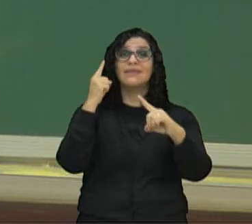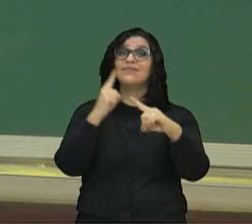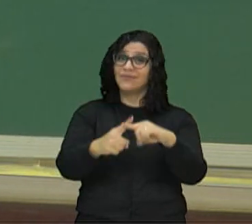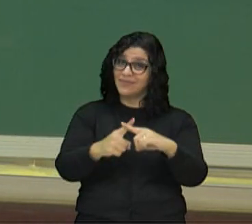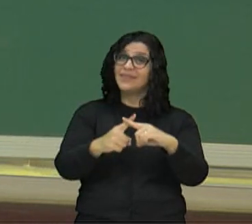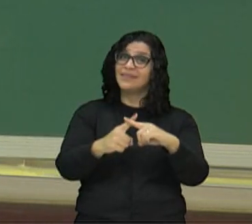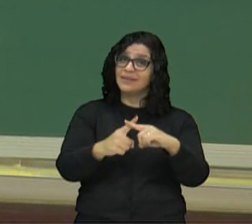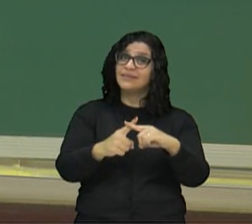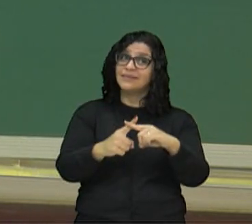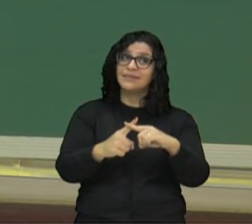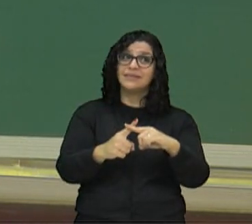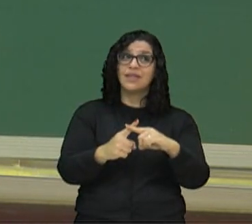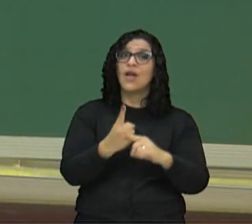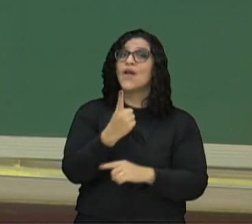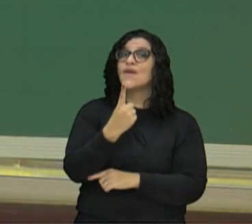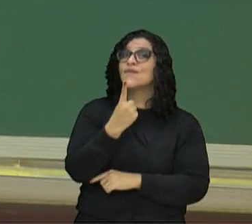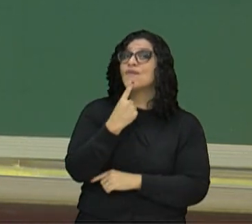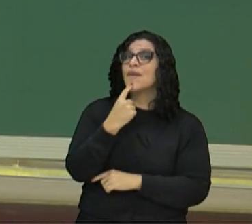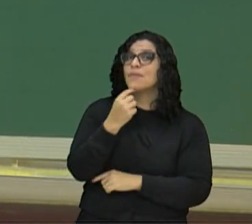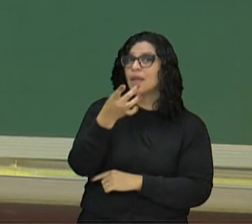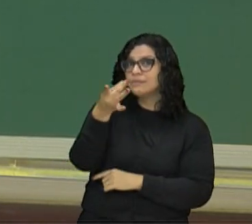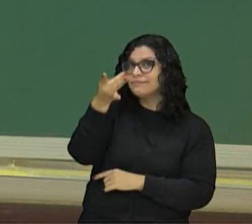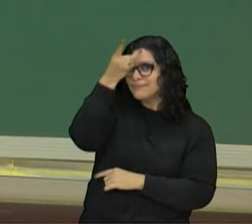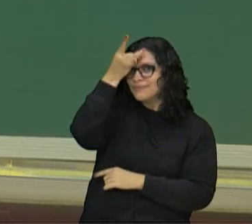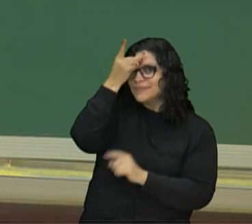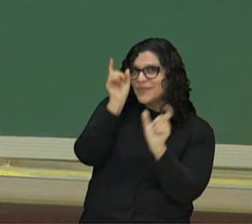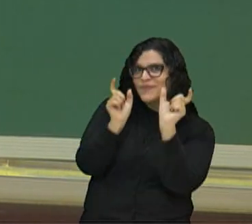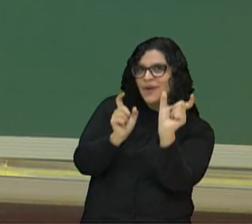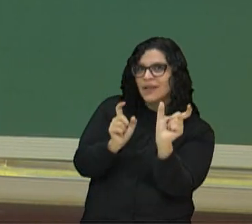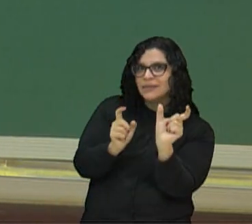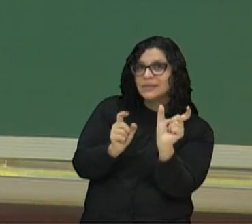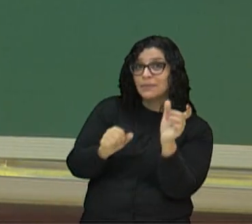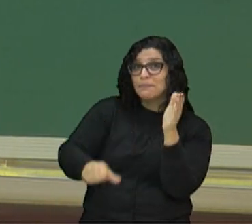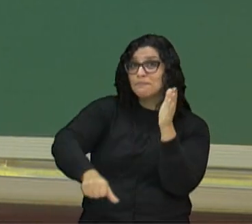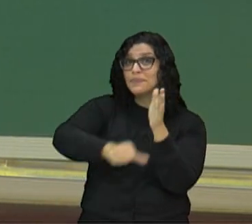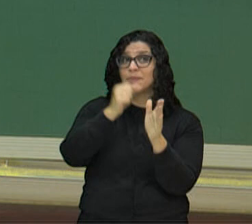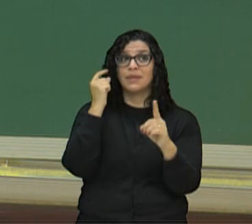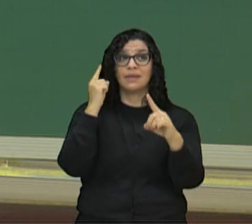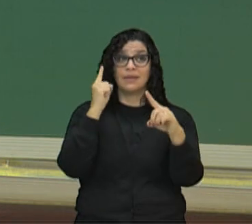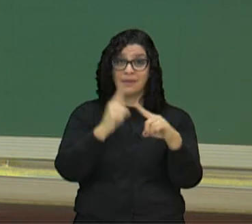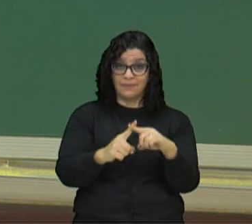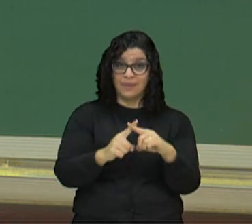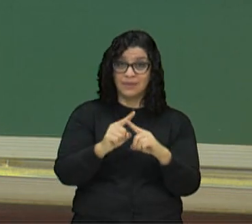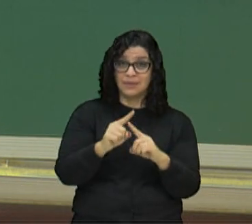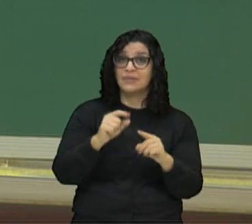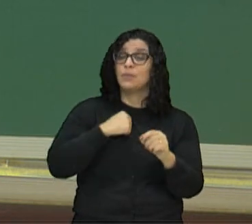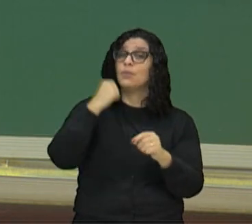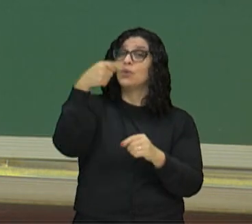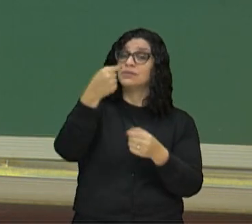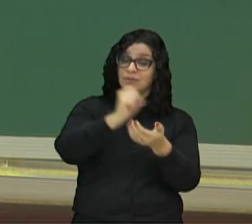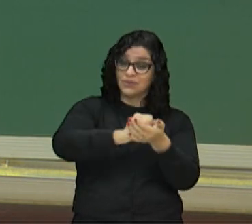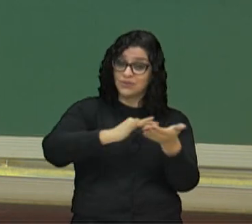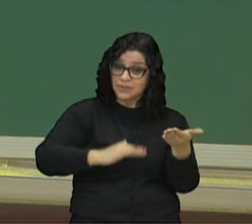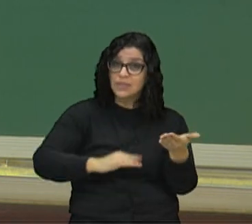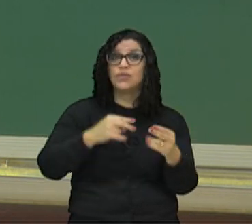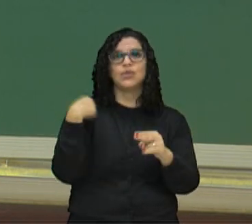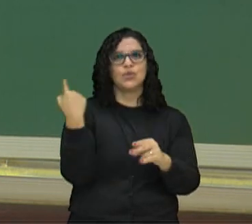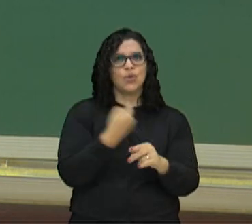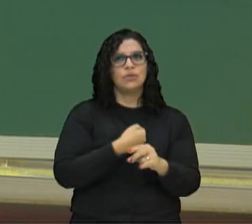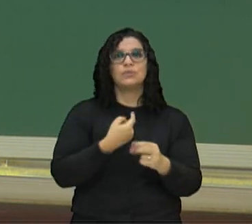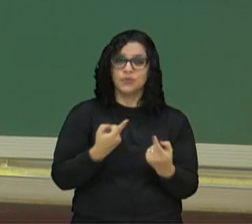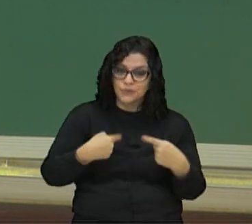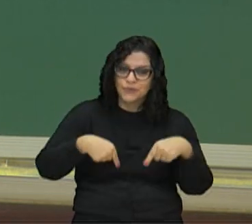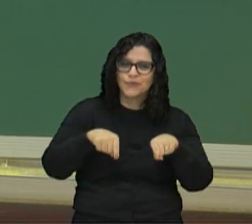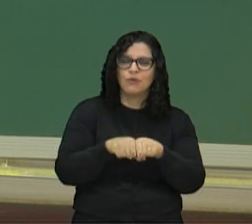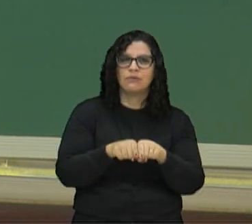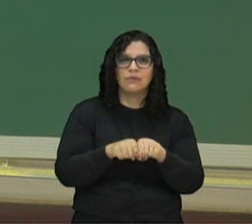vez. Guarde muito bem essa expressão, porque lá nas atividades nós